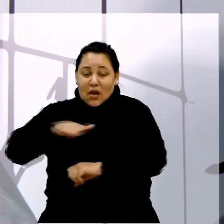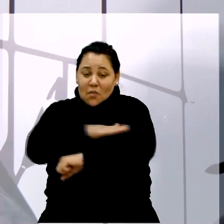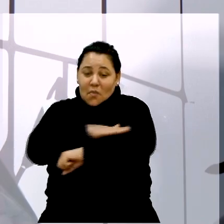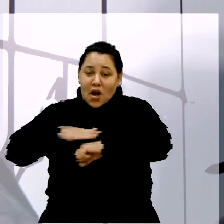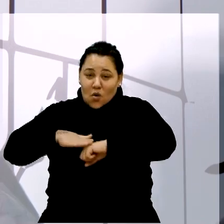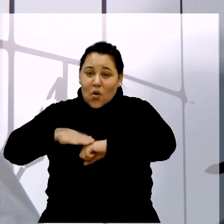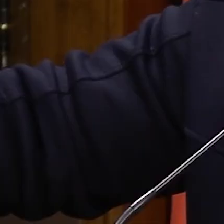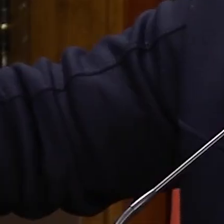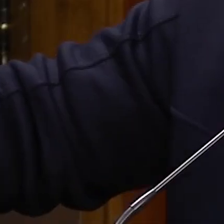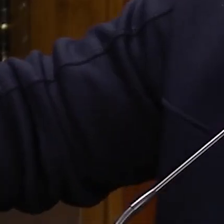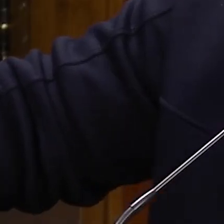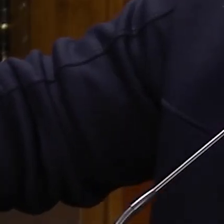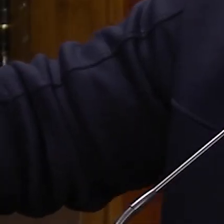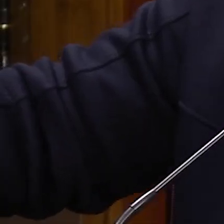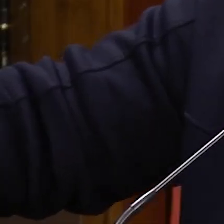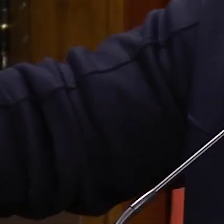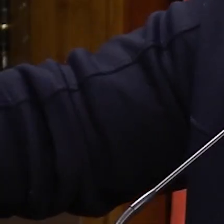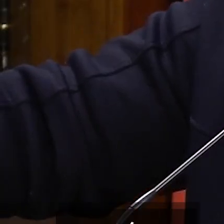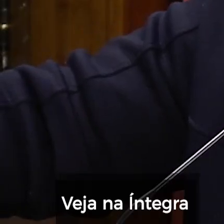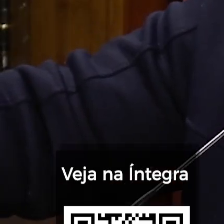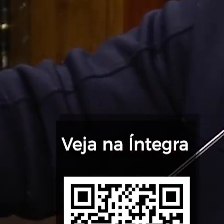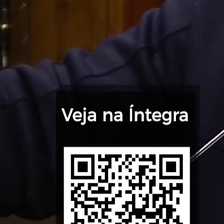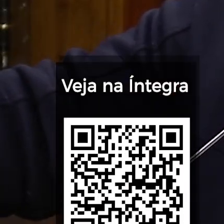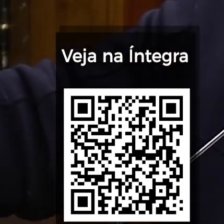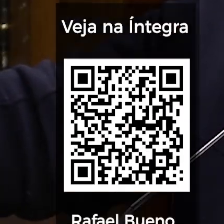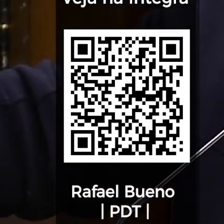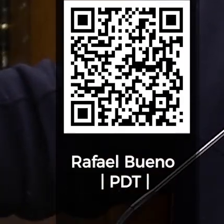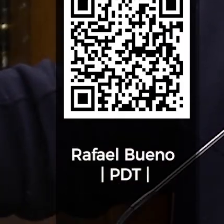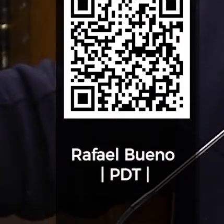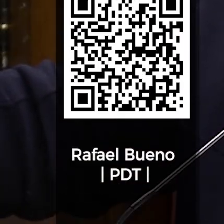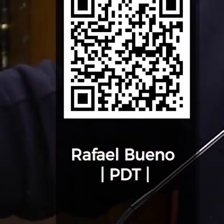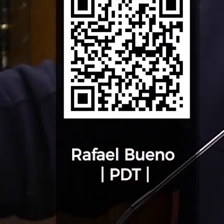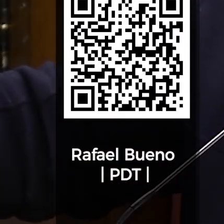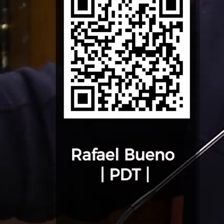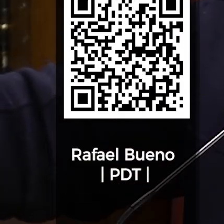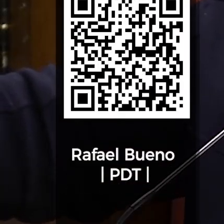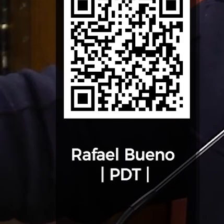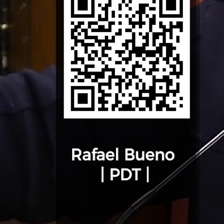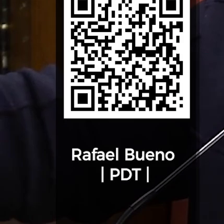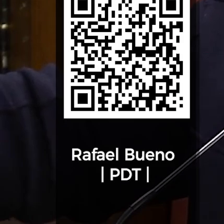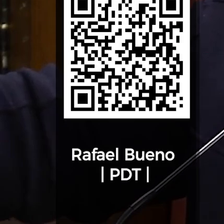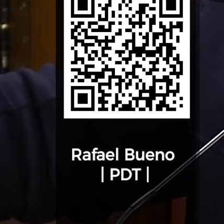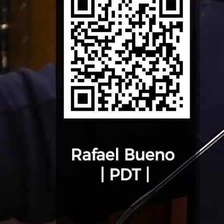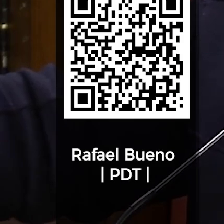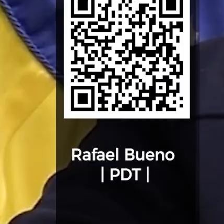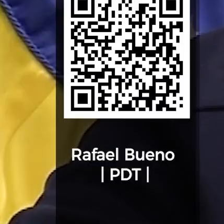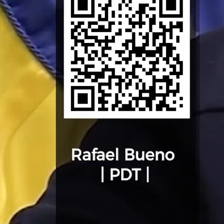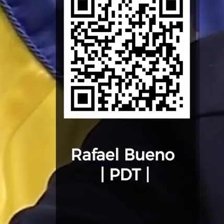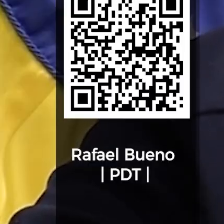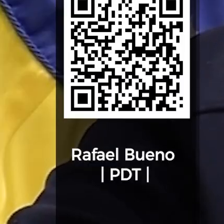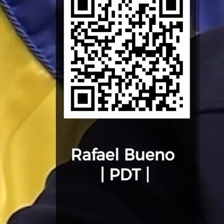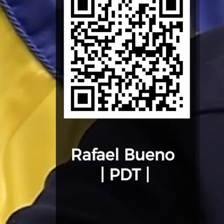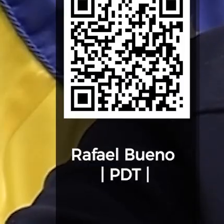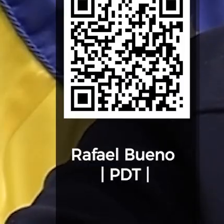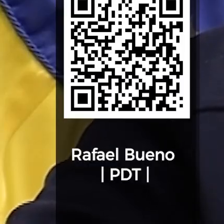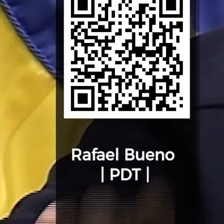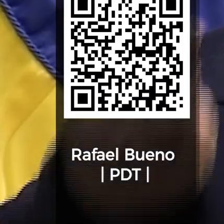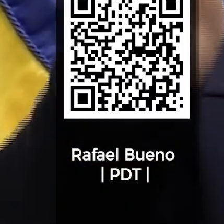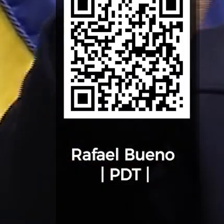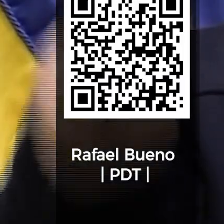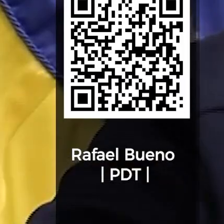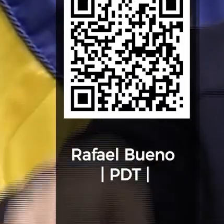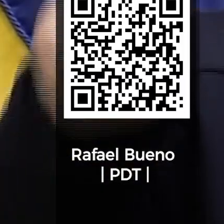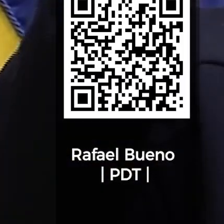via para poder transitar. Já o vereador Rafael Bueno deu destaque para a instalação da URGS na Serra Gaúcha e convidou a todos